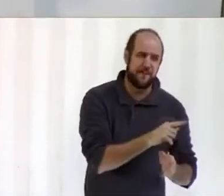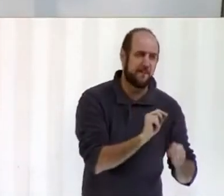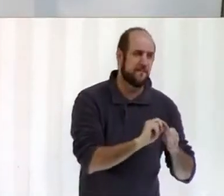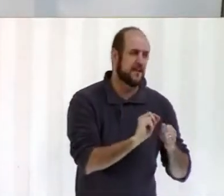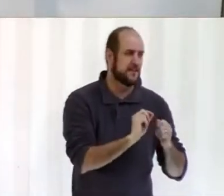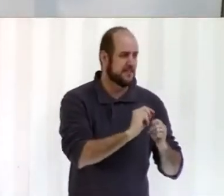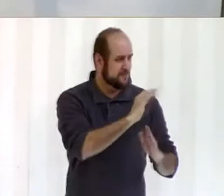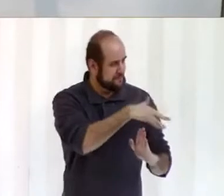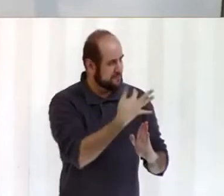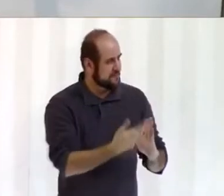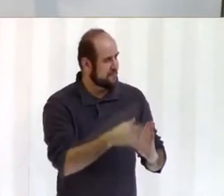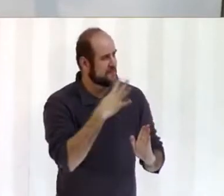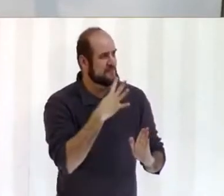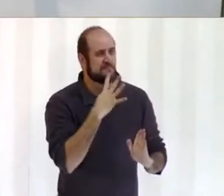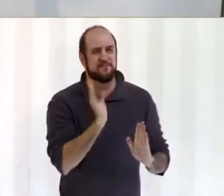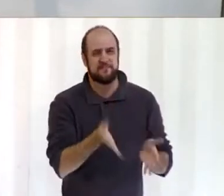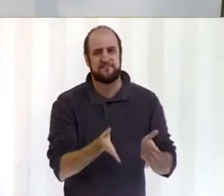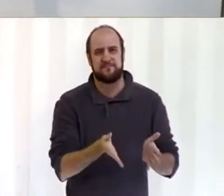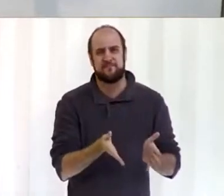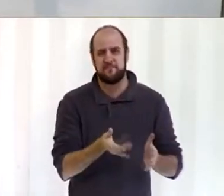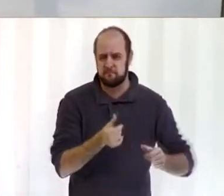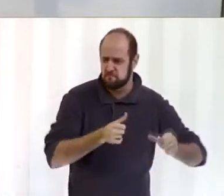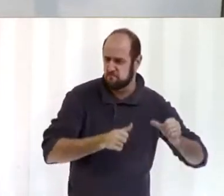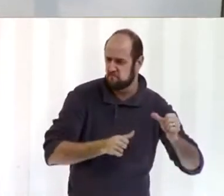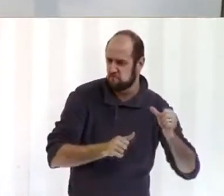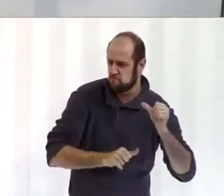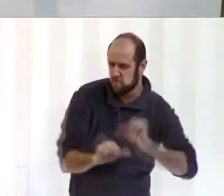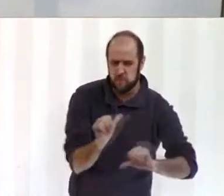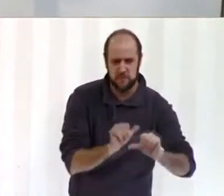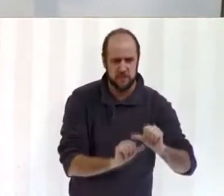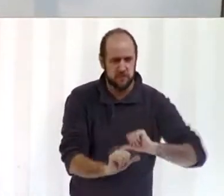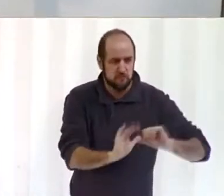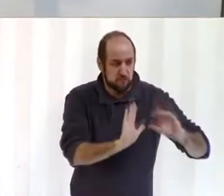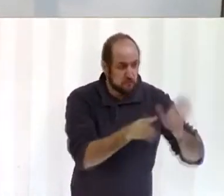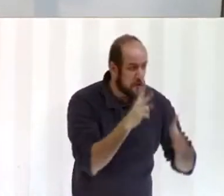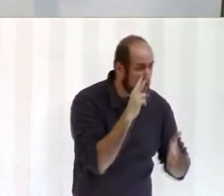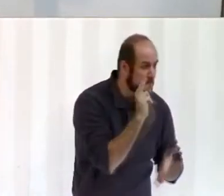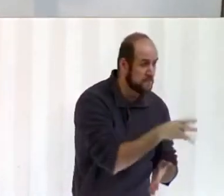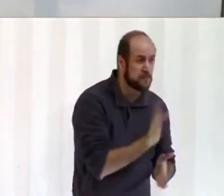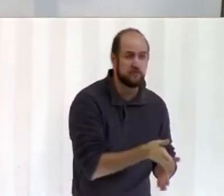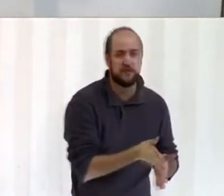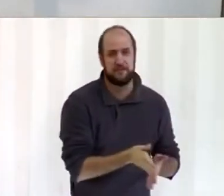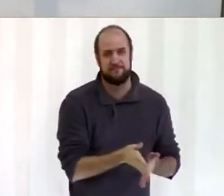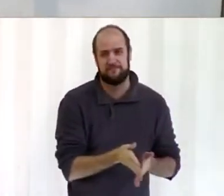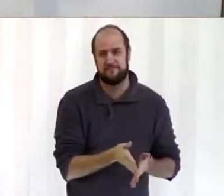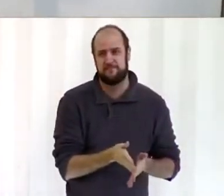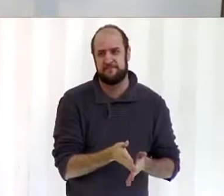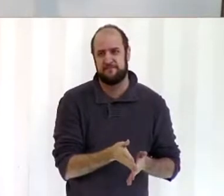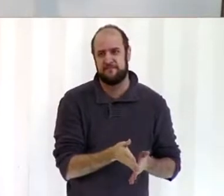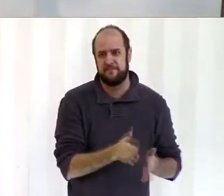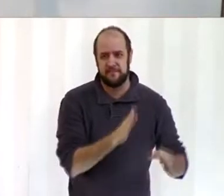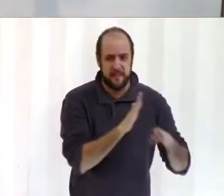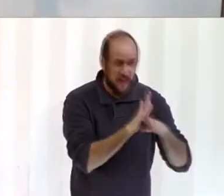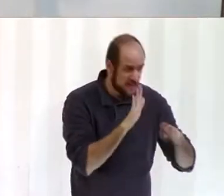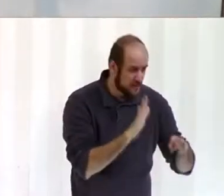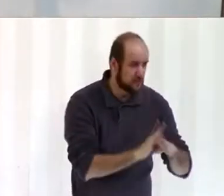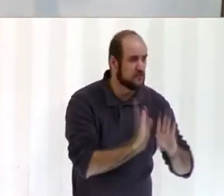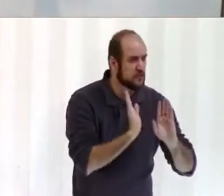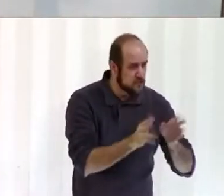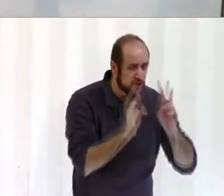milagres, efetuando mudanças, transformações, trazendo ajuda e